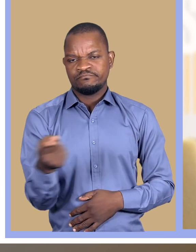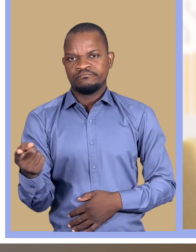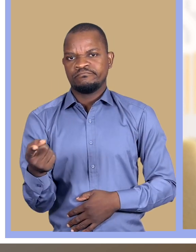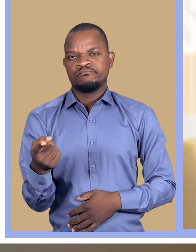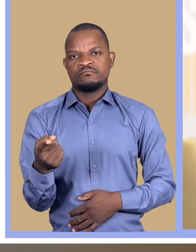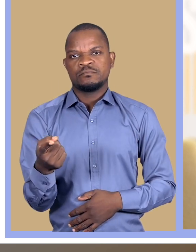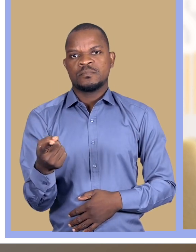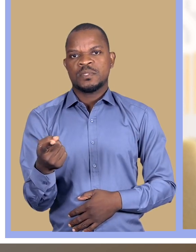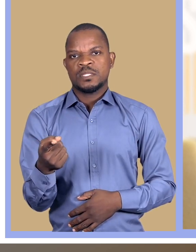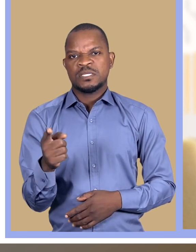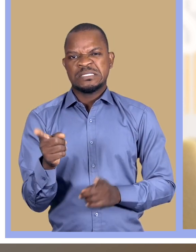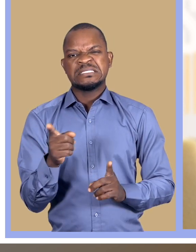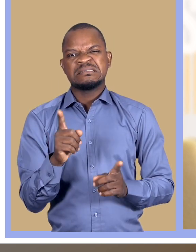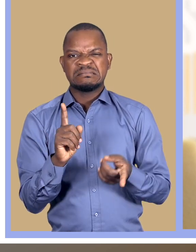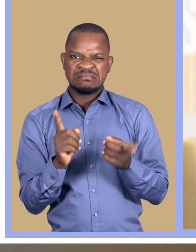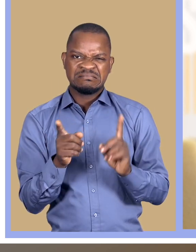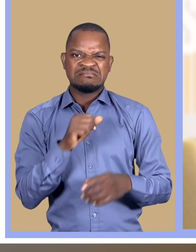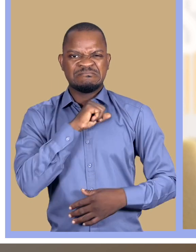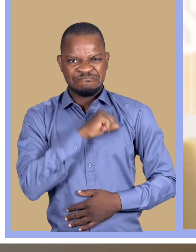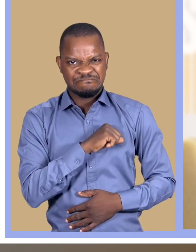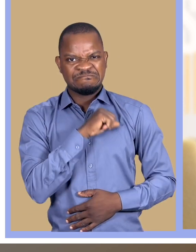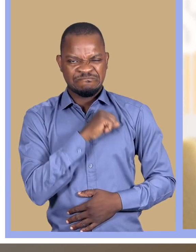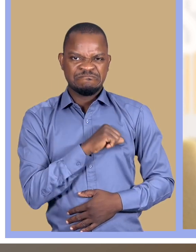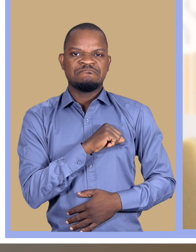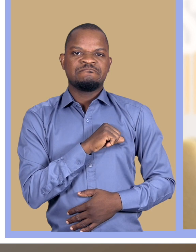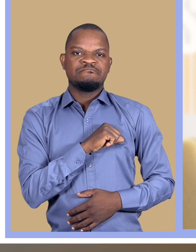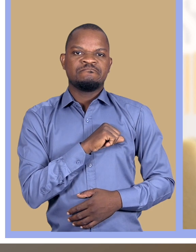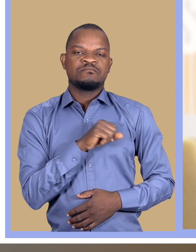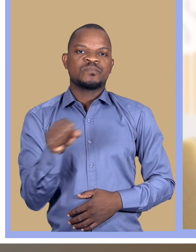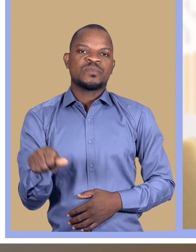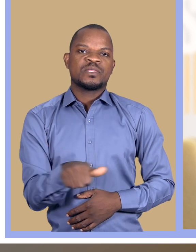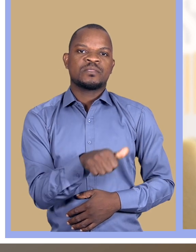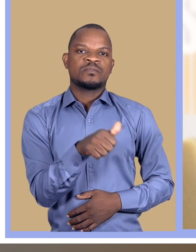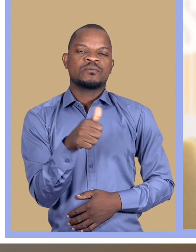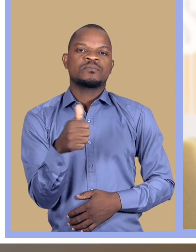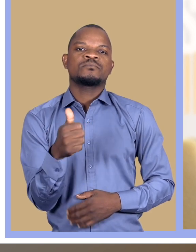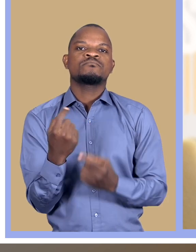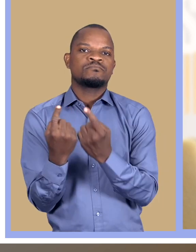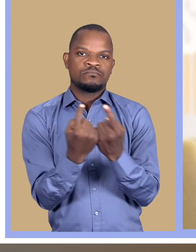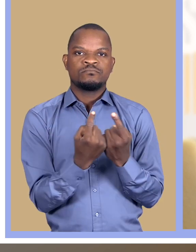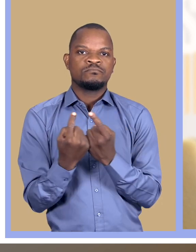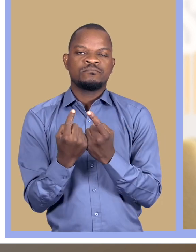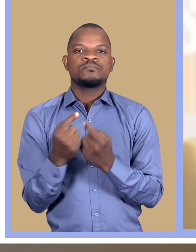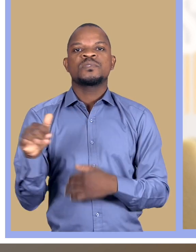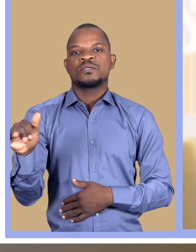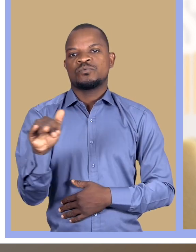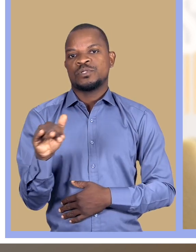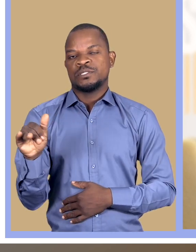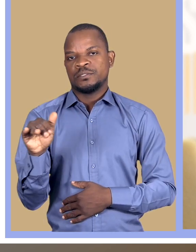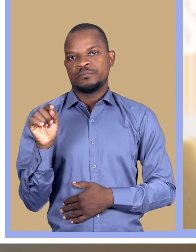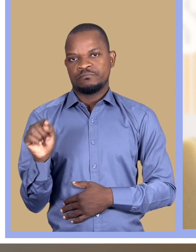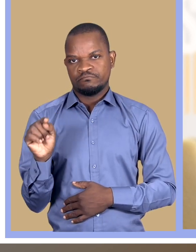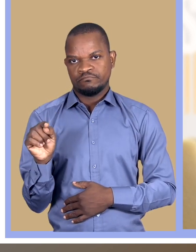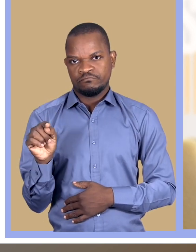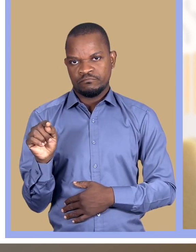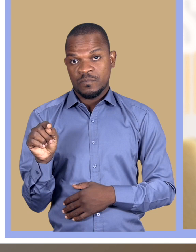vêm tentar responder uma deficiência, um vazio que nós temos a nível social e educacional.